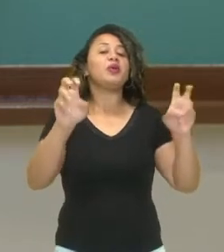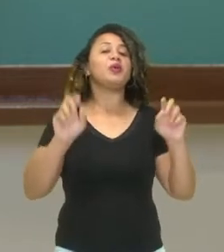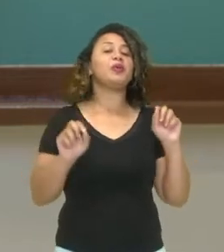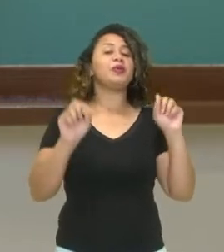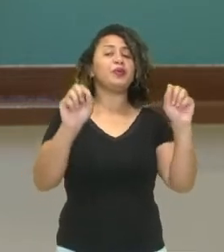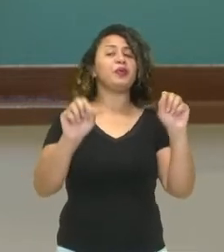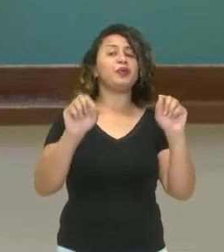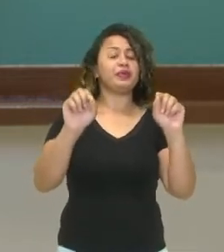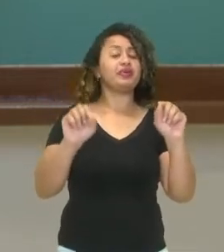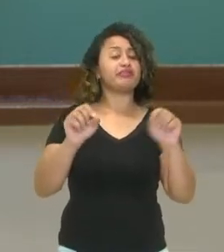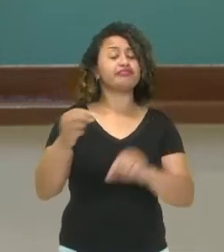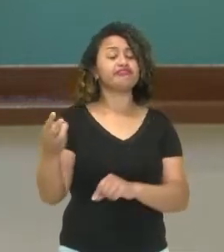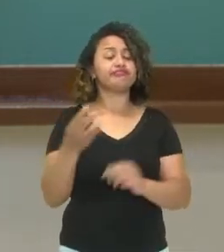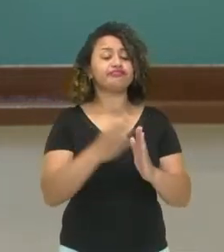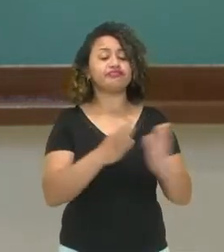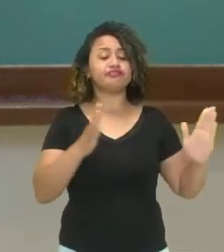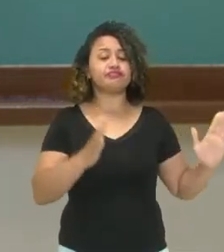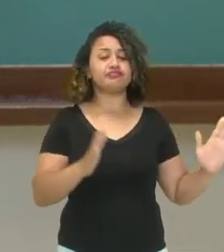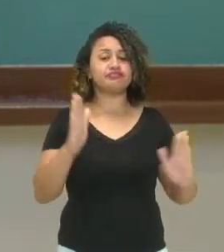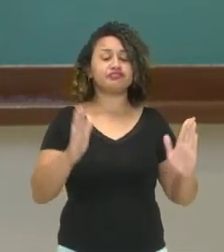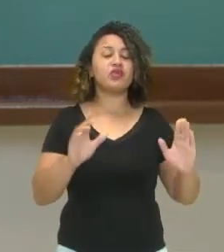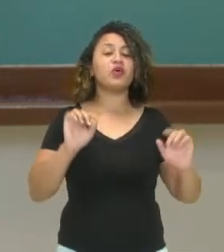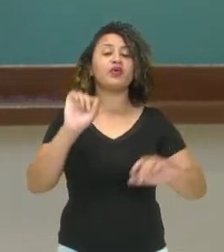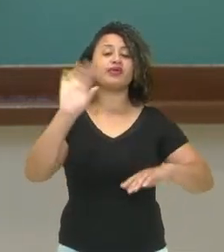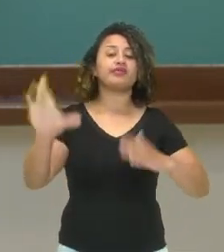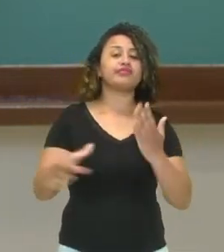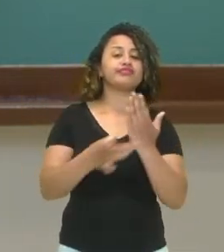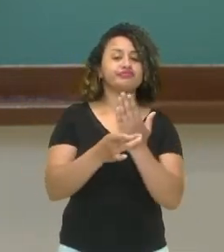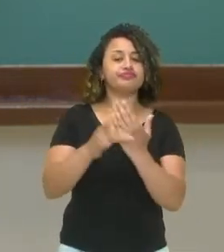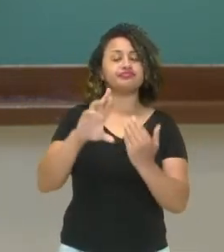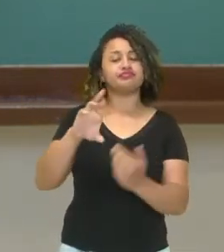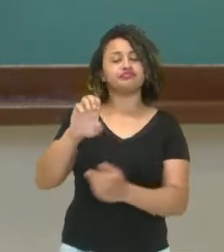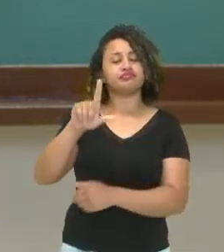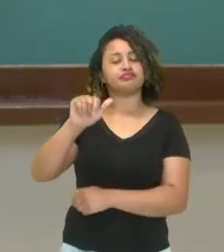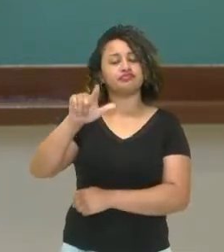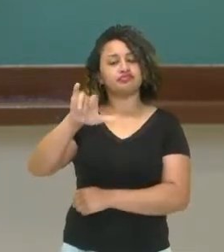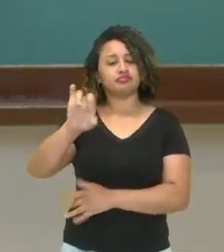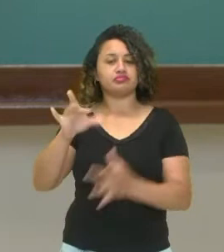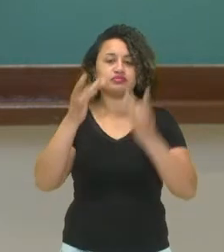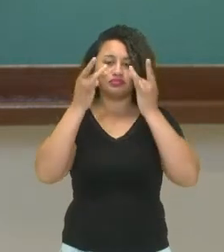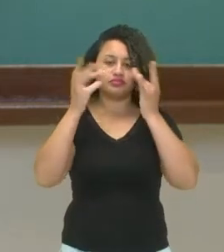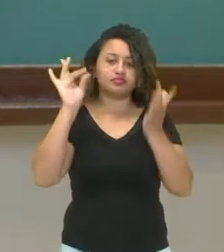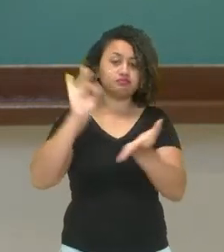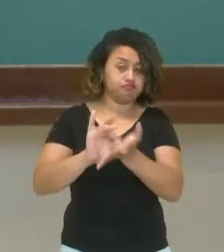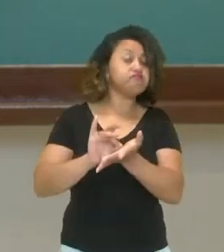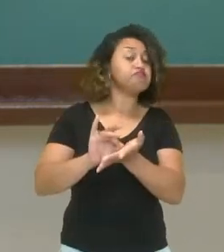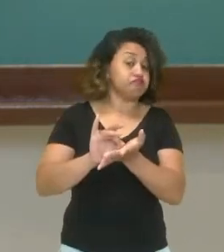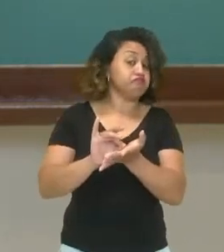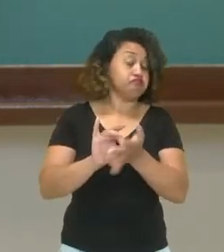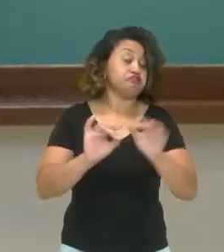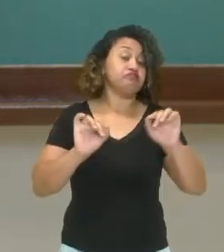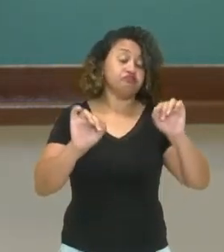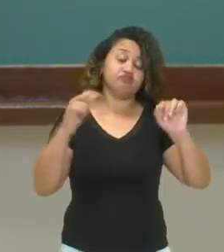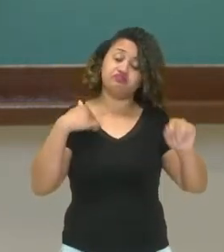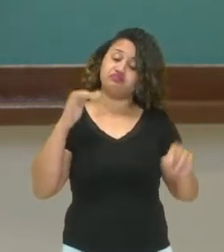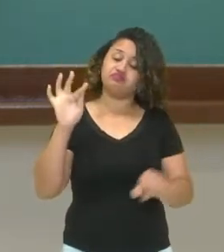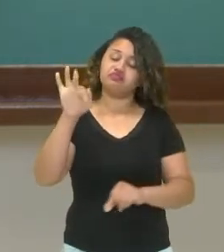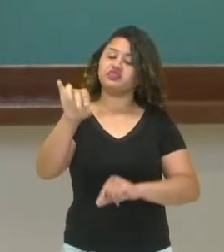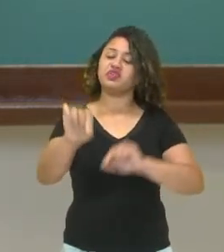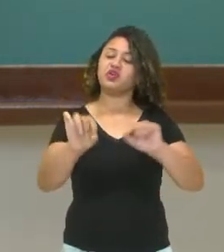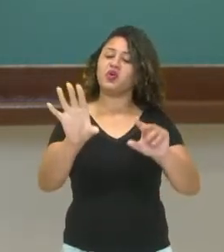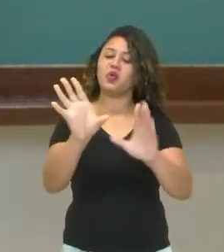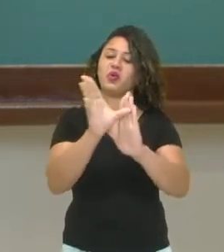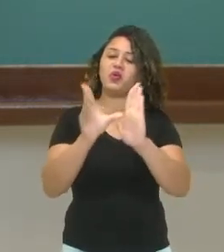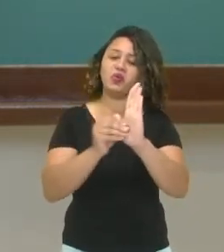seria a terceira parte do movimento realista. Nossa terceira aula relacionada a este tema, para a gente concluir de vez esse